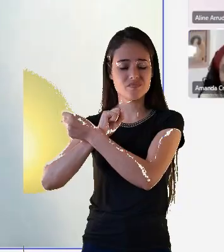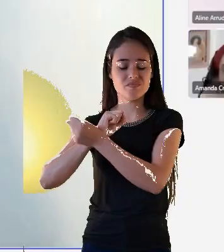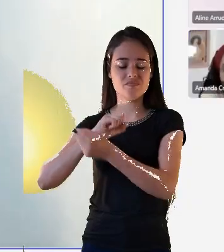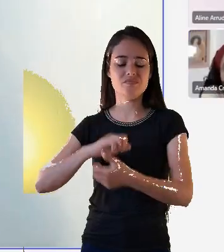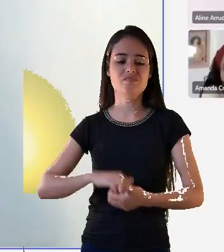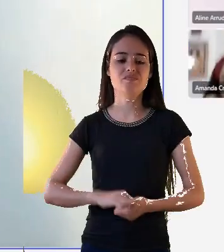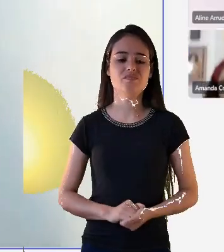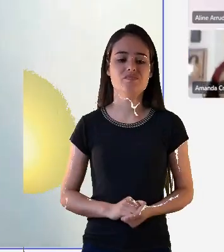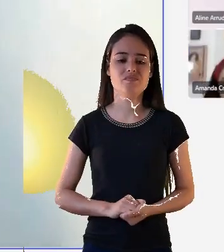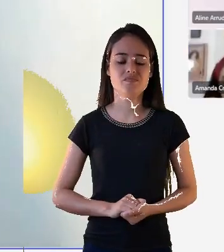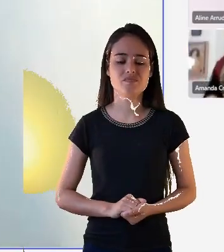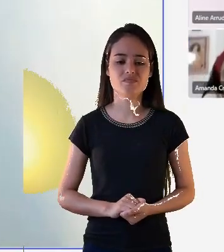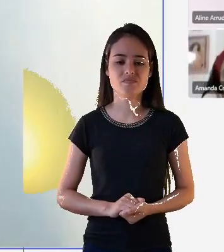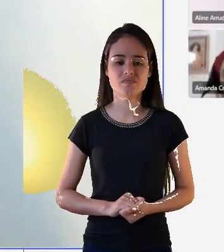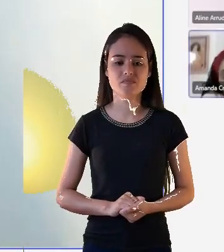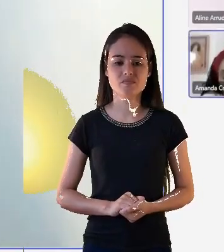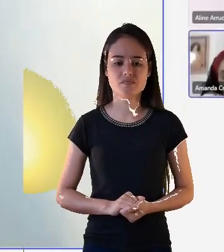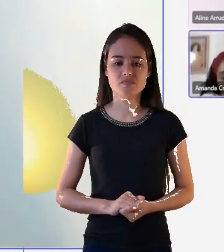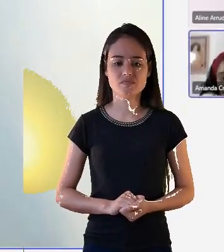era trabalhista, não era